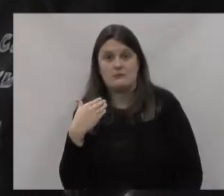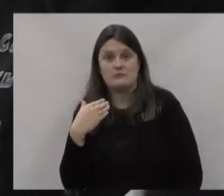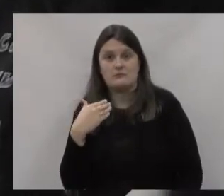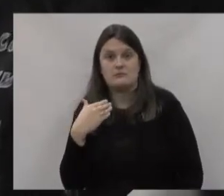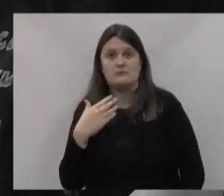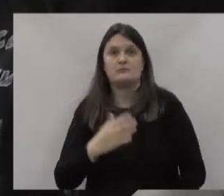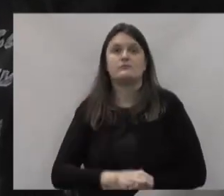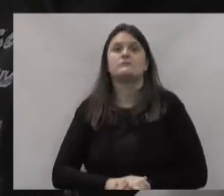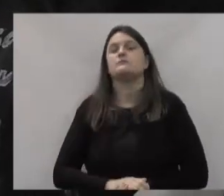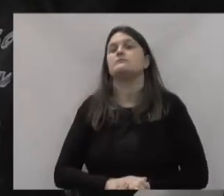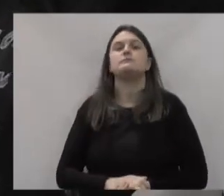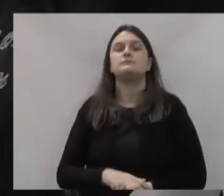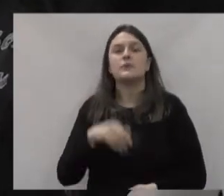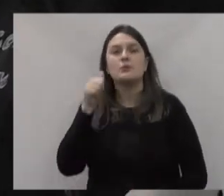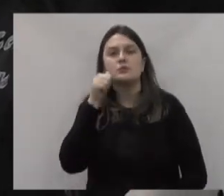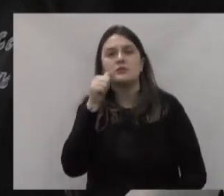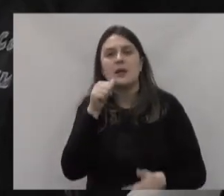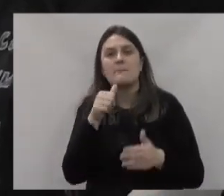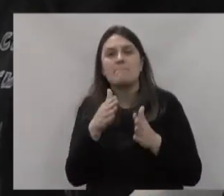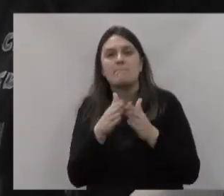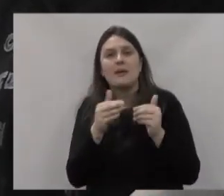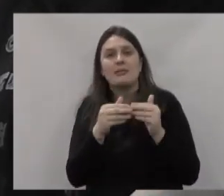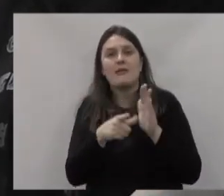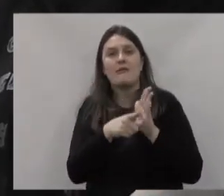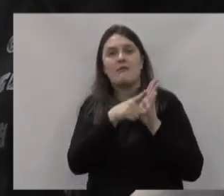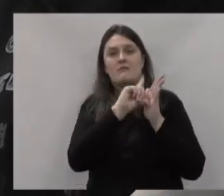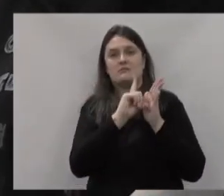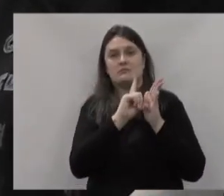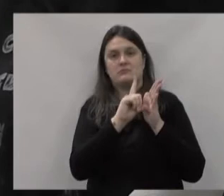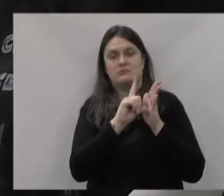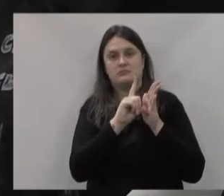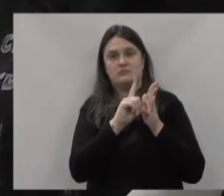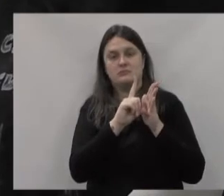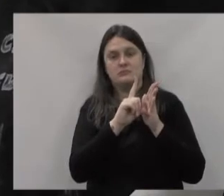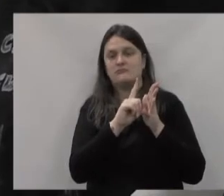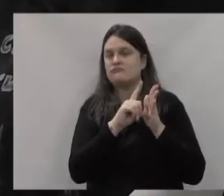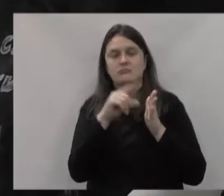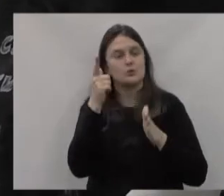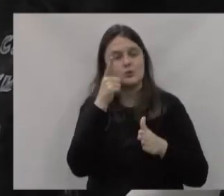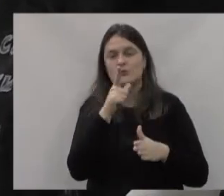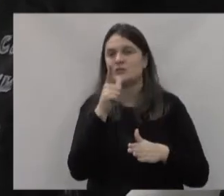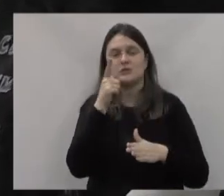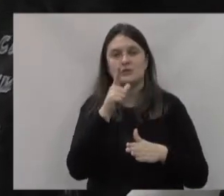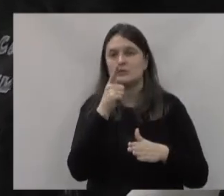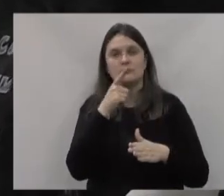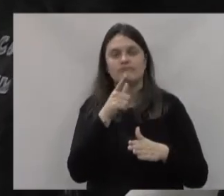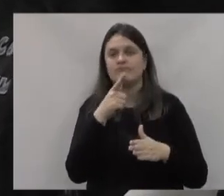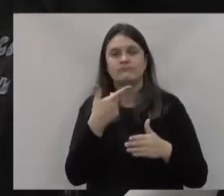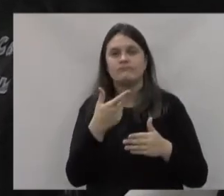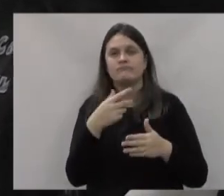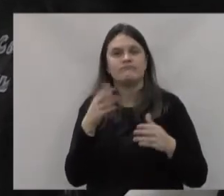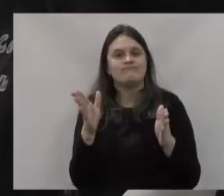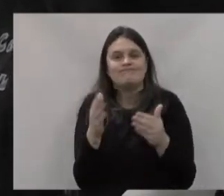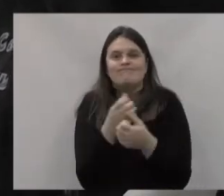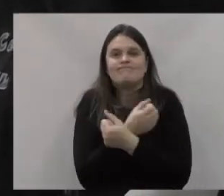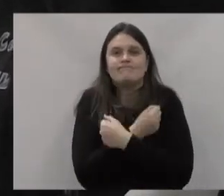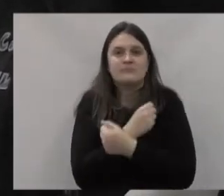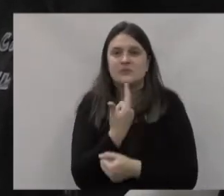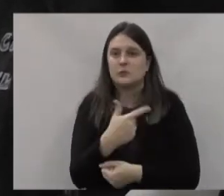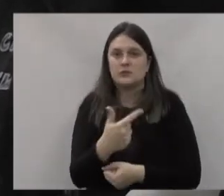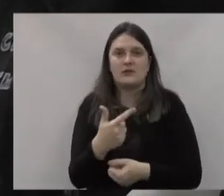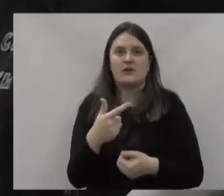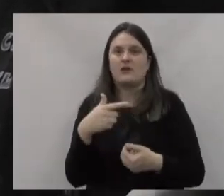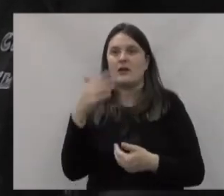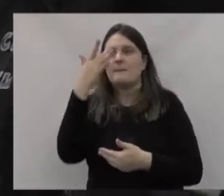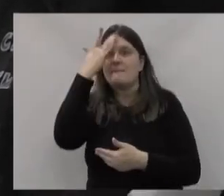dado. Elas pediram ajuda antes. E, às vezes, não foram atendidas, às vezes, não foram acolhidas, às vezes, não